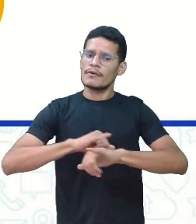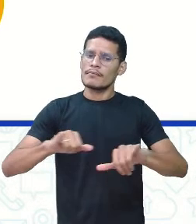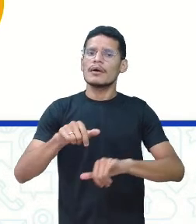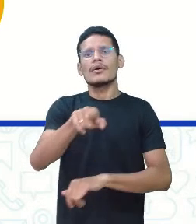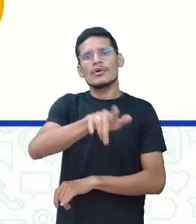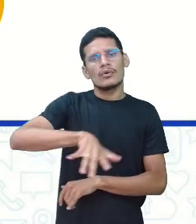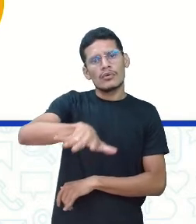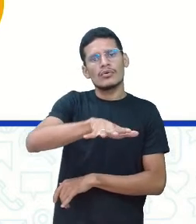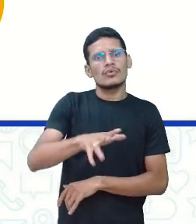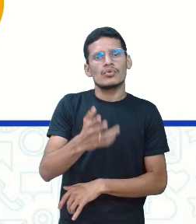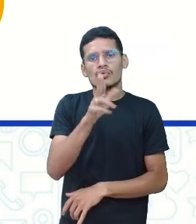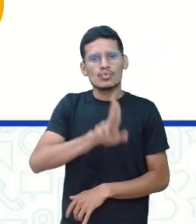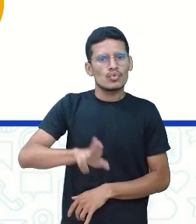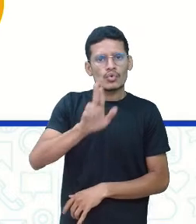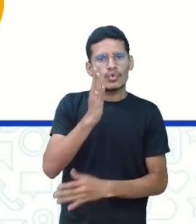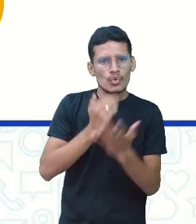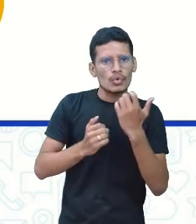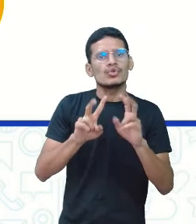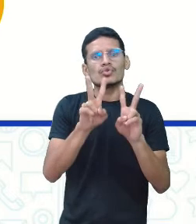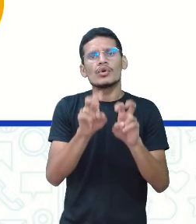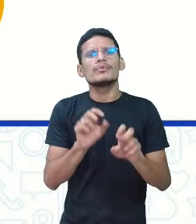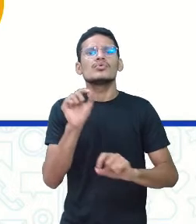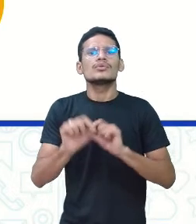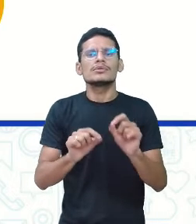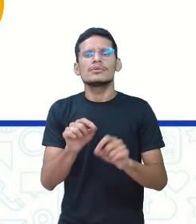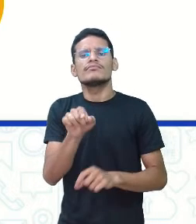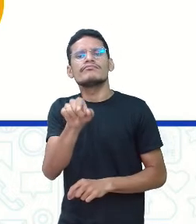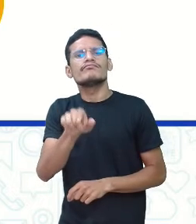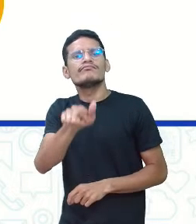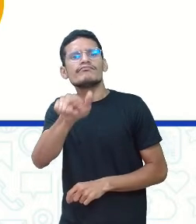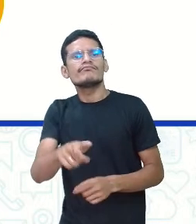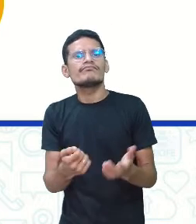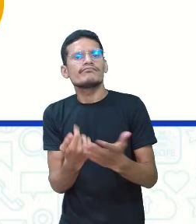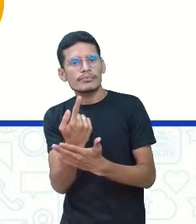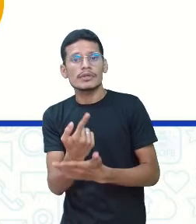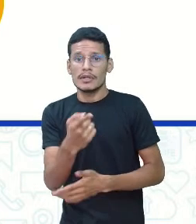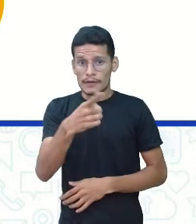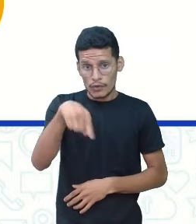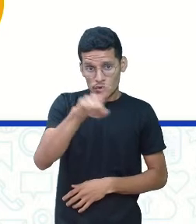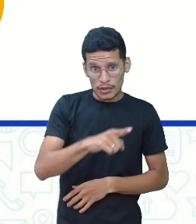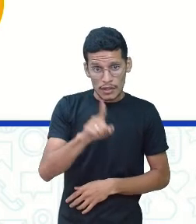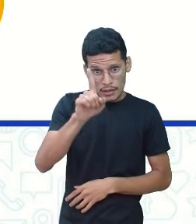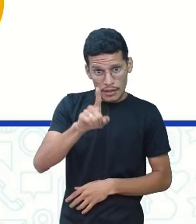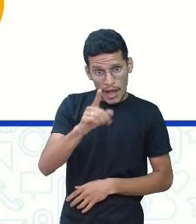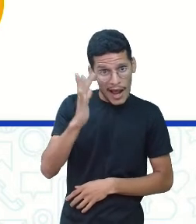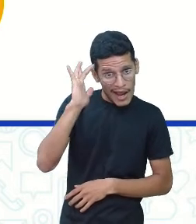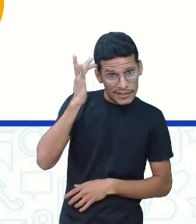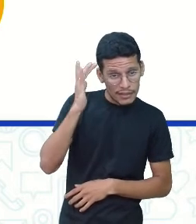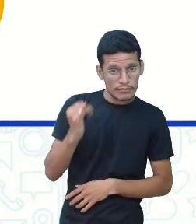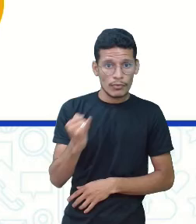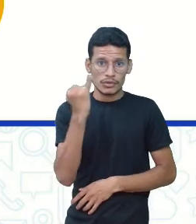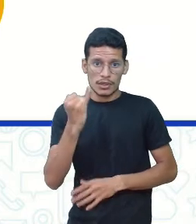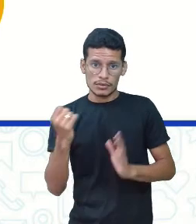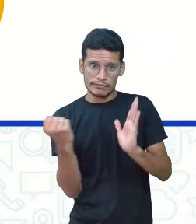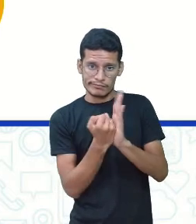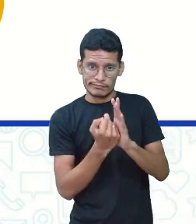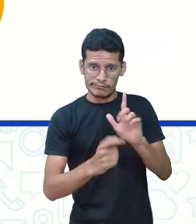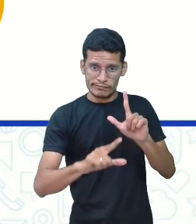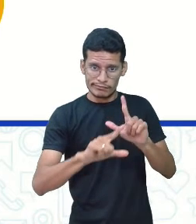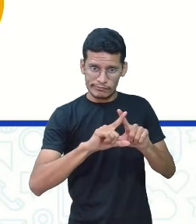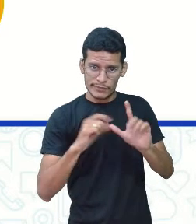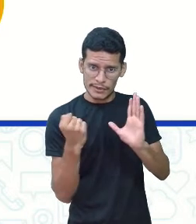ele está consumindo. E aqui eu pergunto a vocês, você considera importante esta